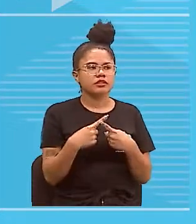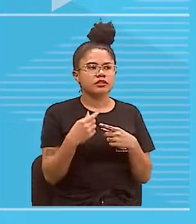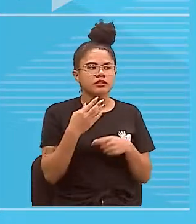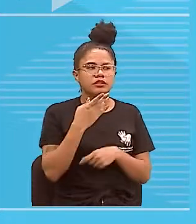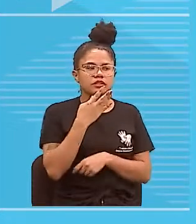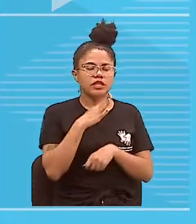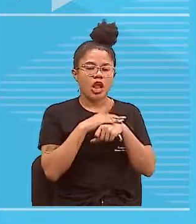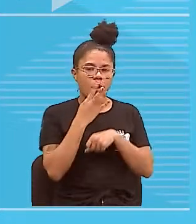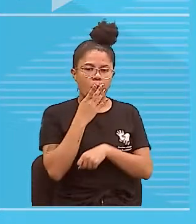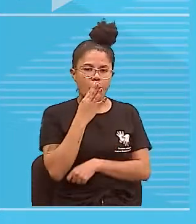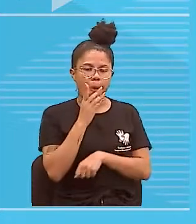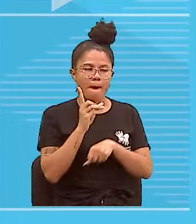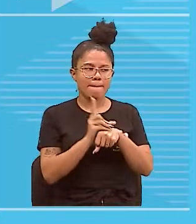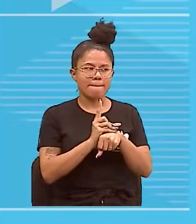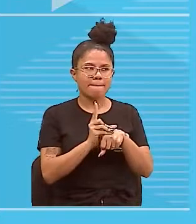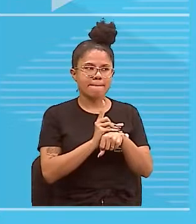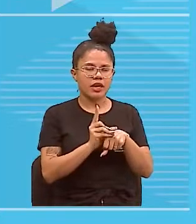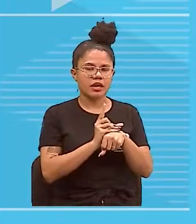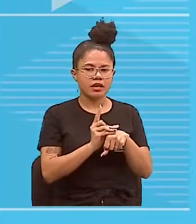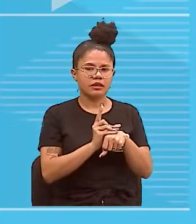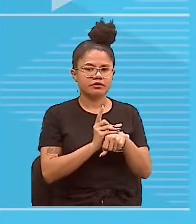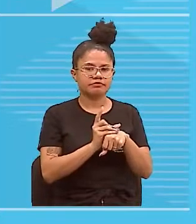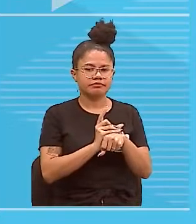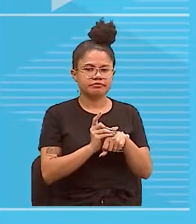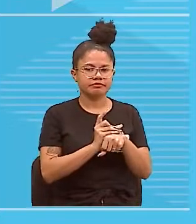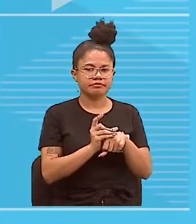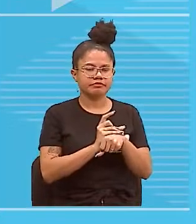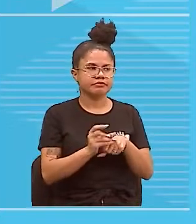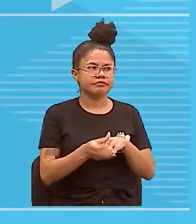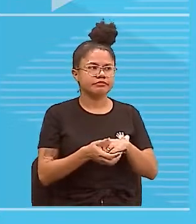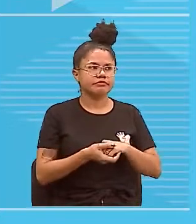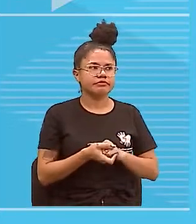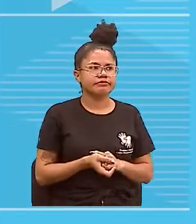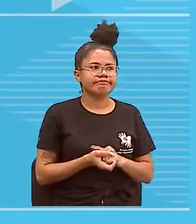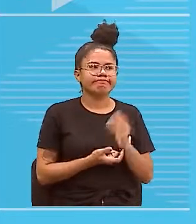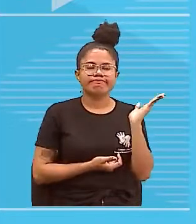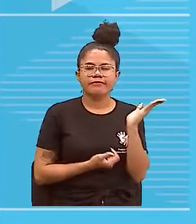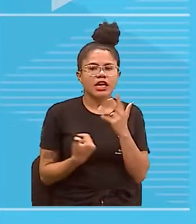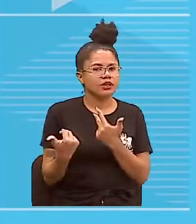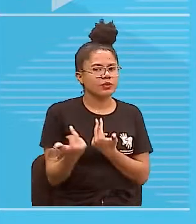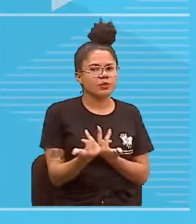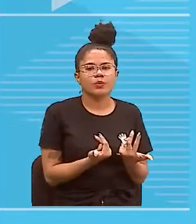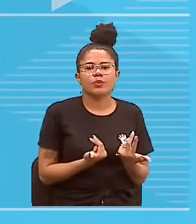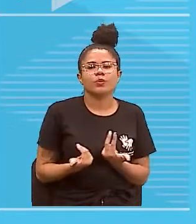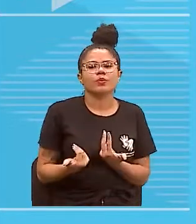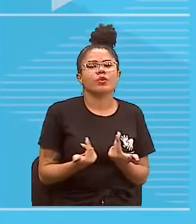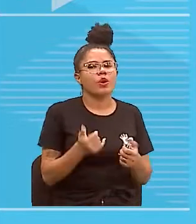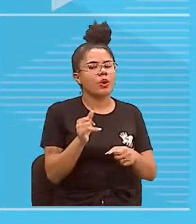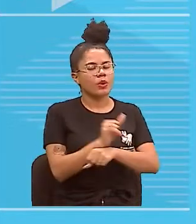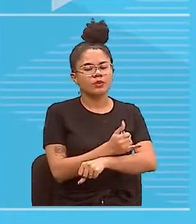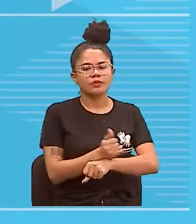deriva do subjuntivo né veio daqui é a mesma forma